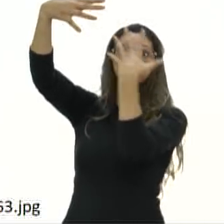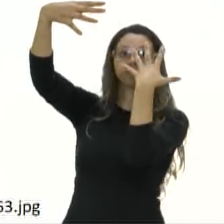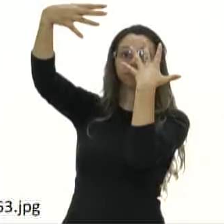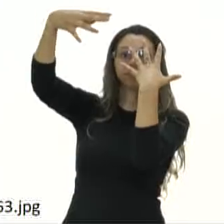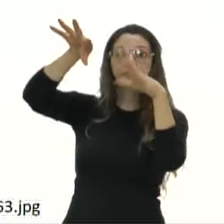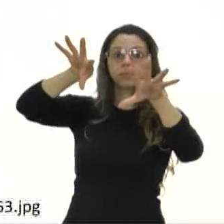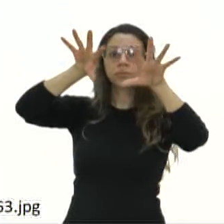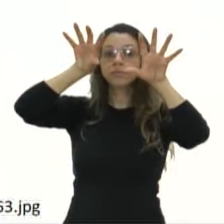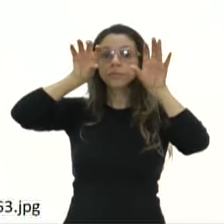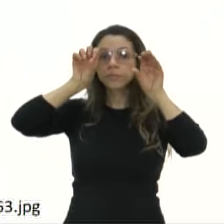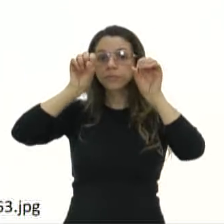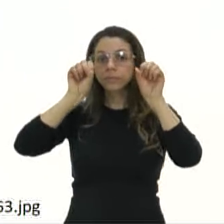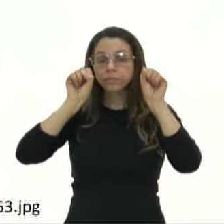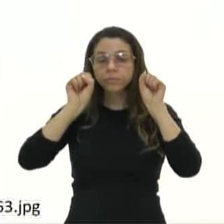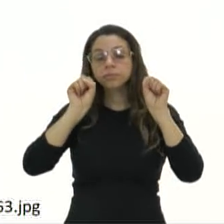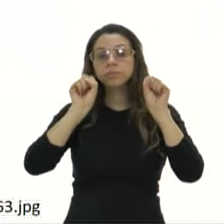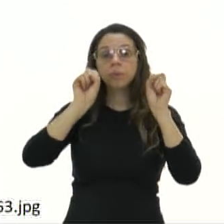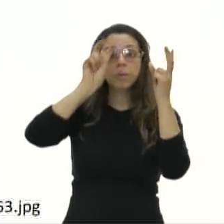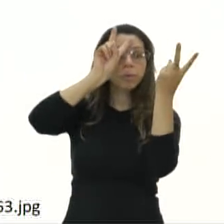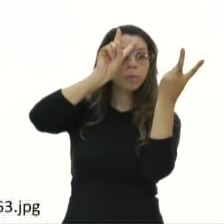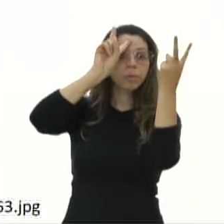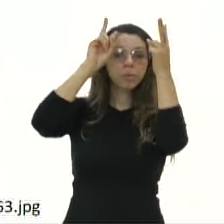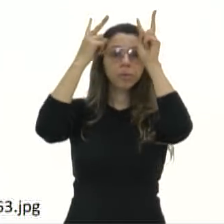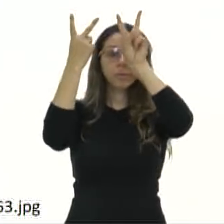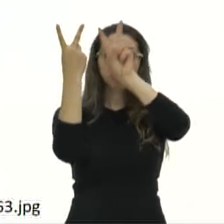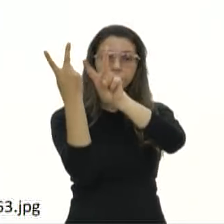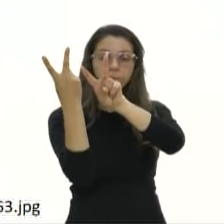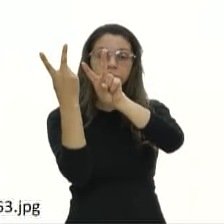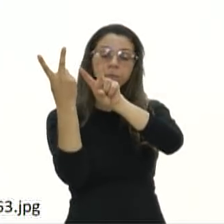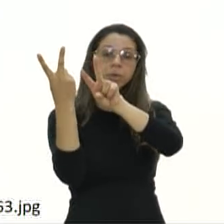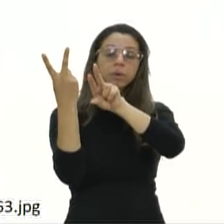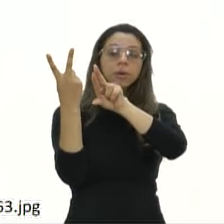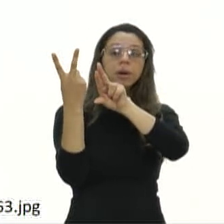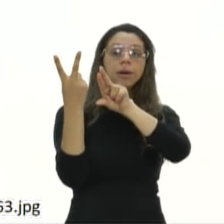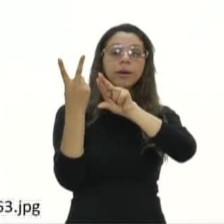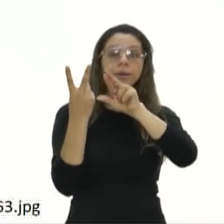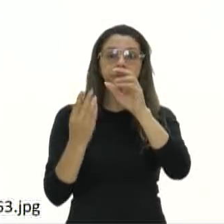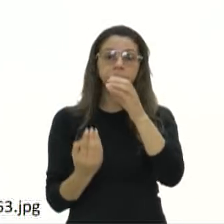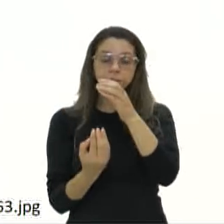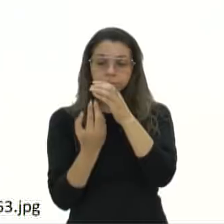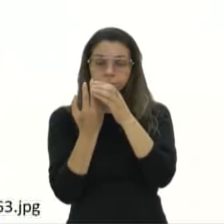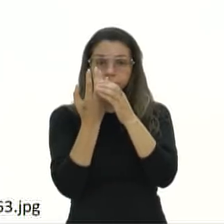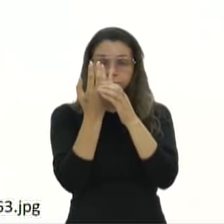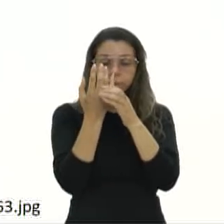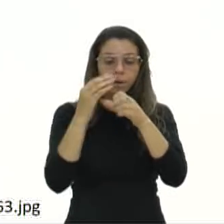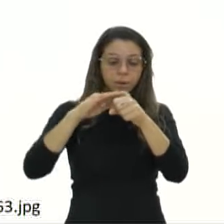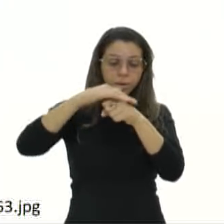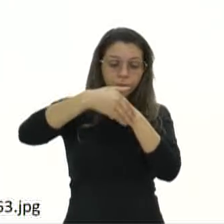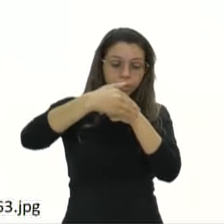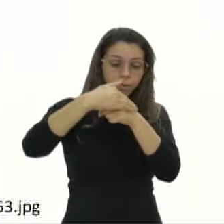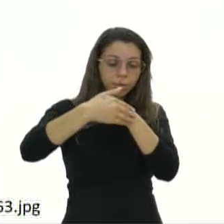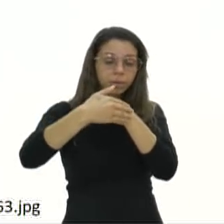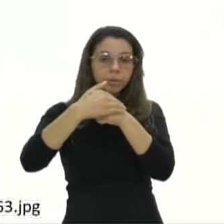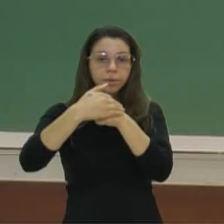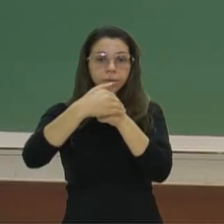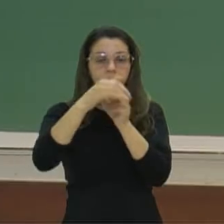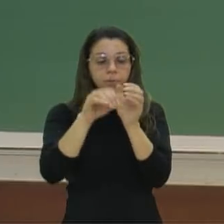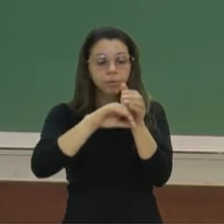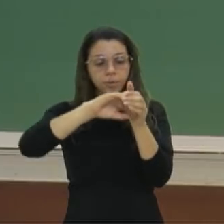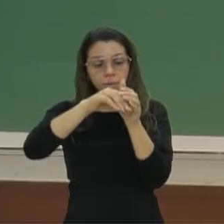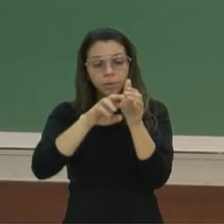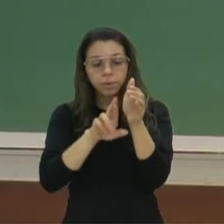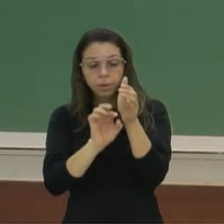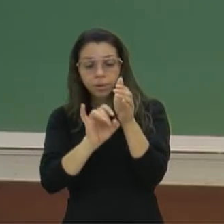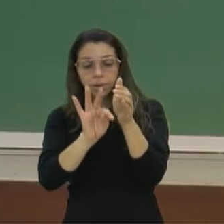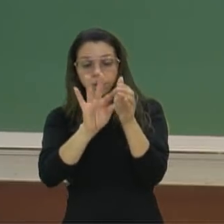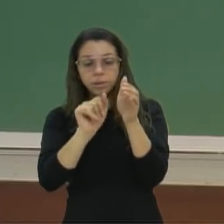do ambiente e convergem, eles chegam até a retina, que é a camada mais interna do olho, onde nós temos